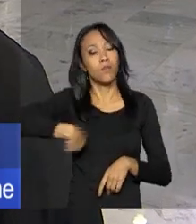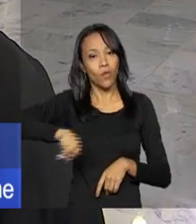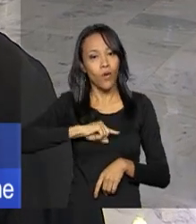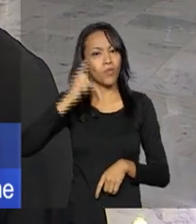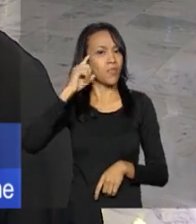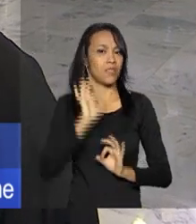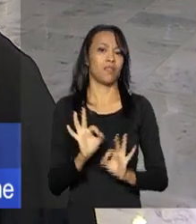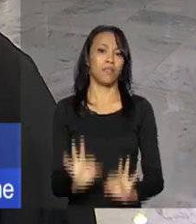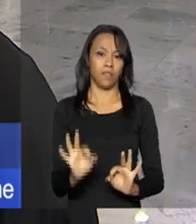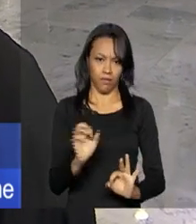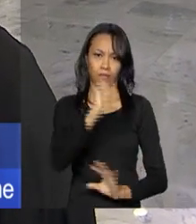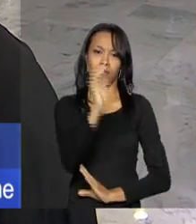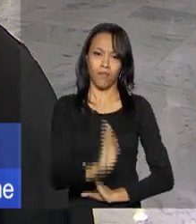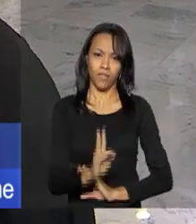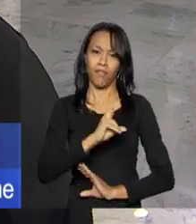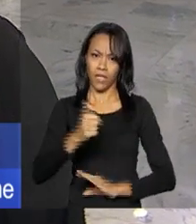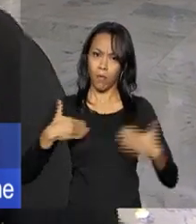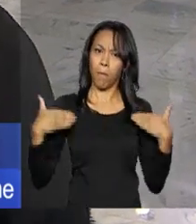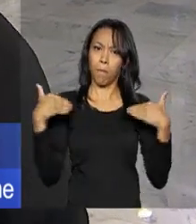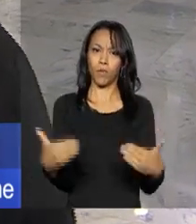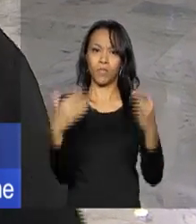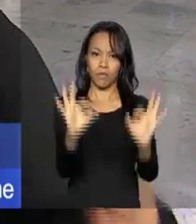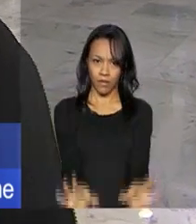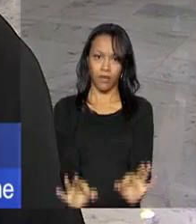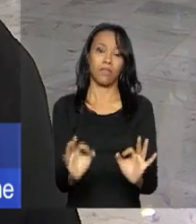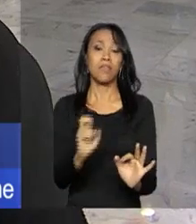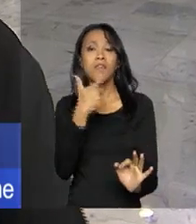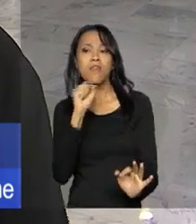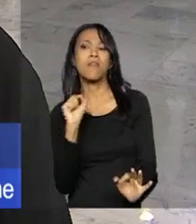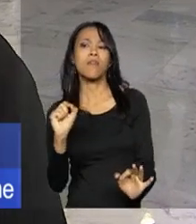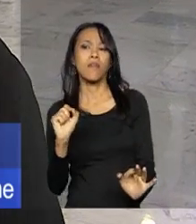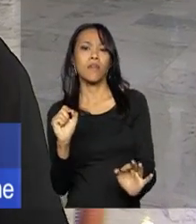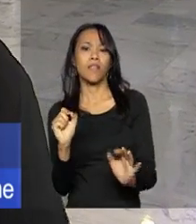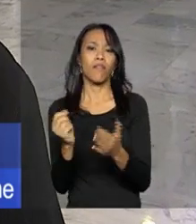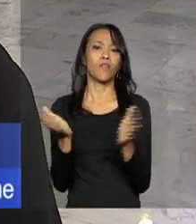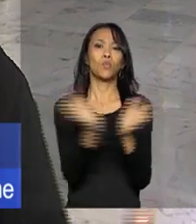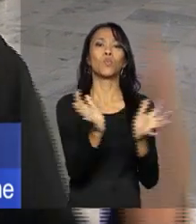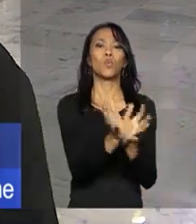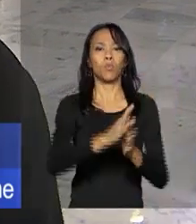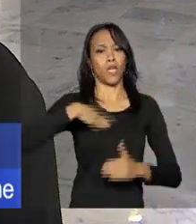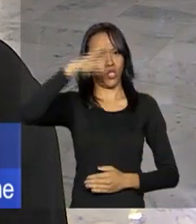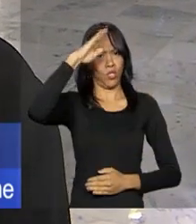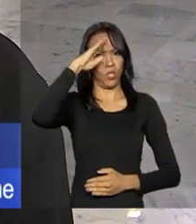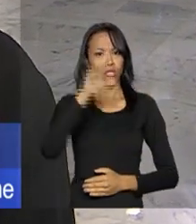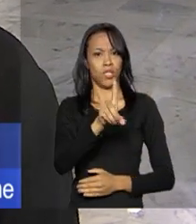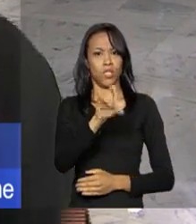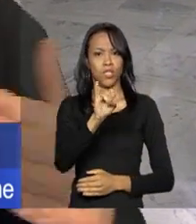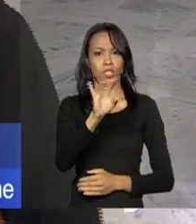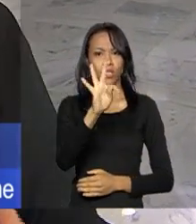convictos de que o Brasil vai se posicionar do lado certo se a gente olhar quem tava do lado do golpe da ditadura lá em